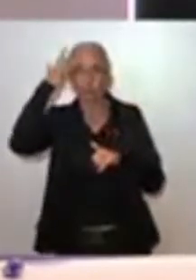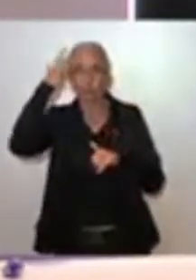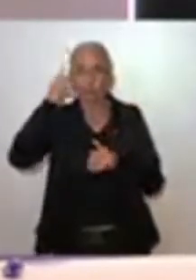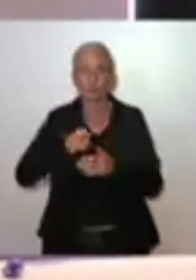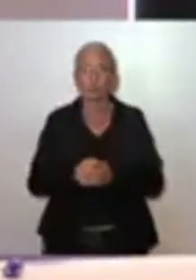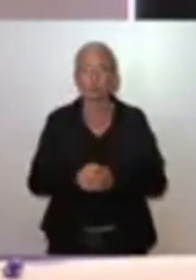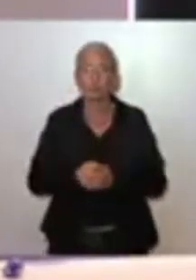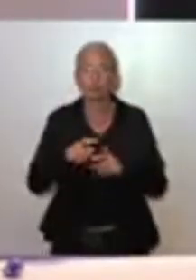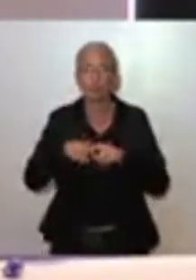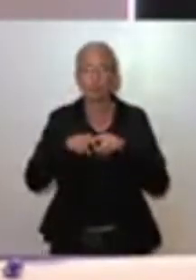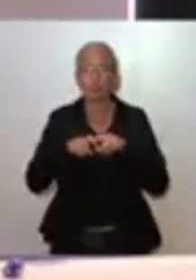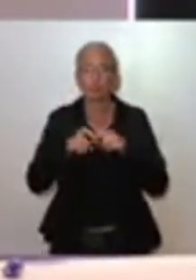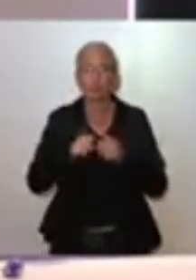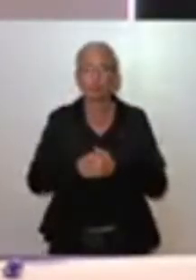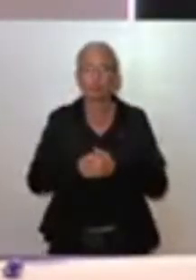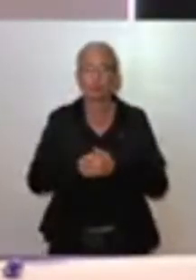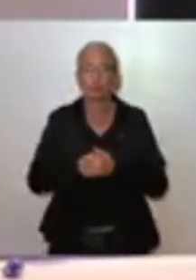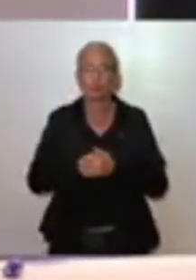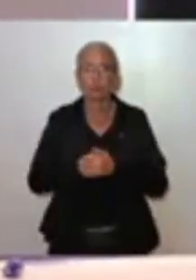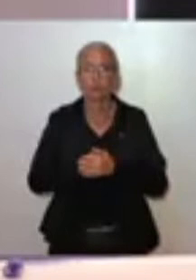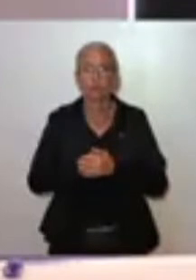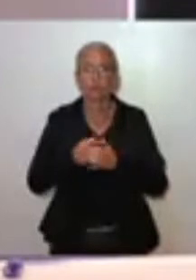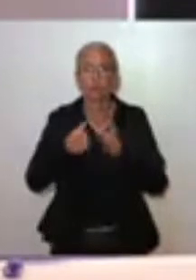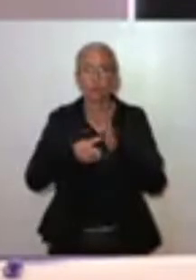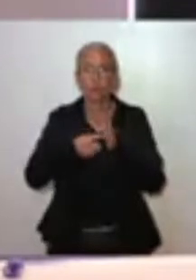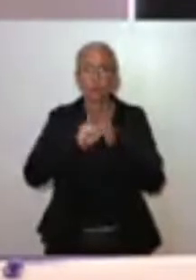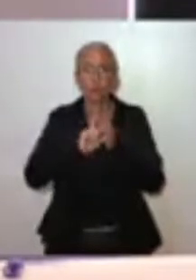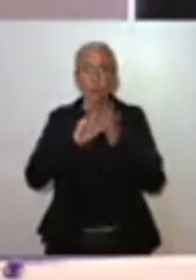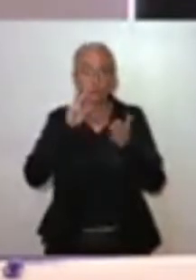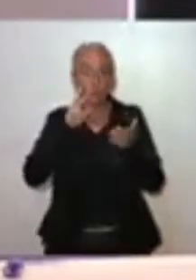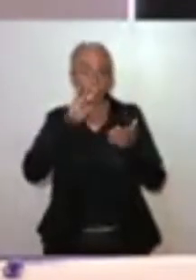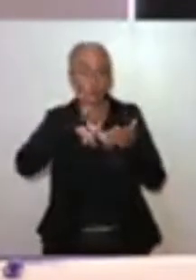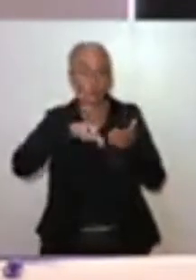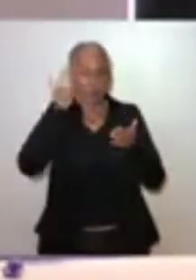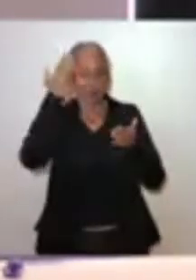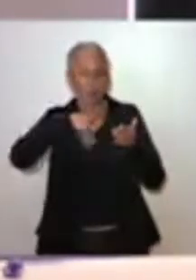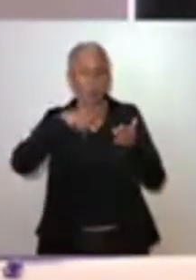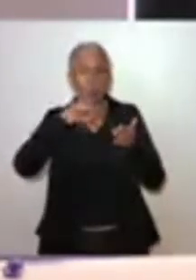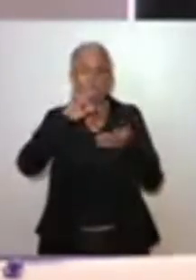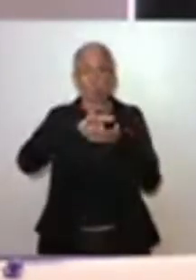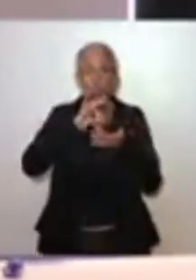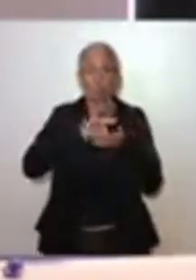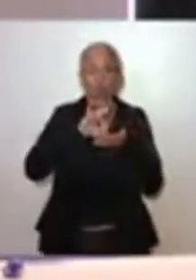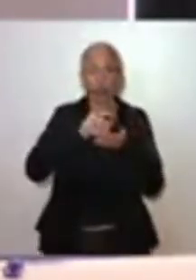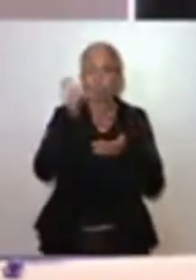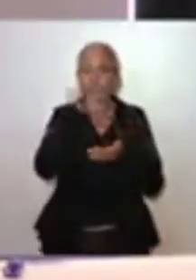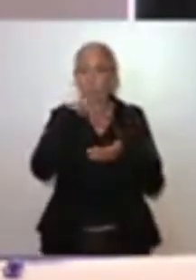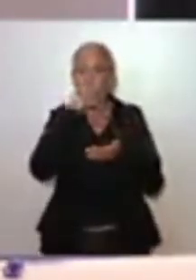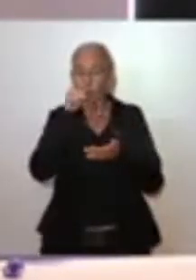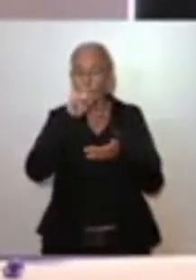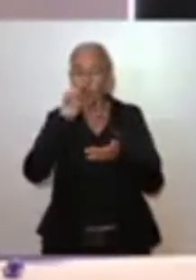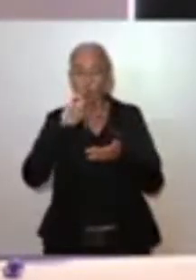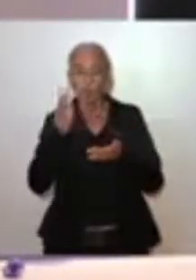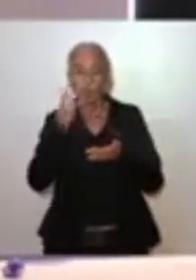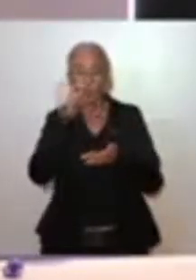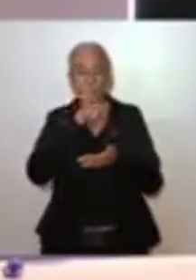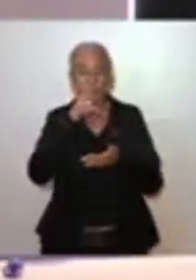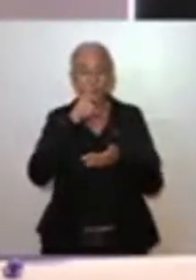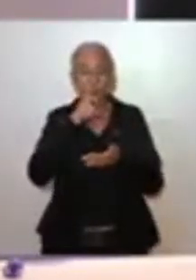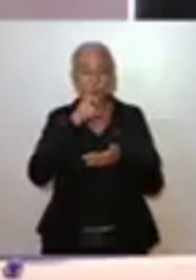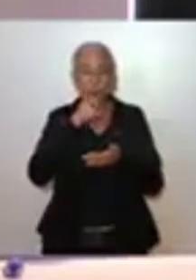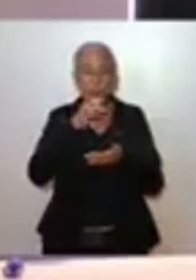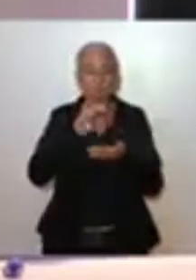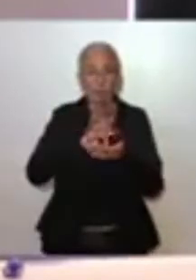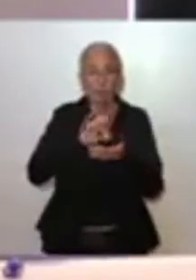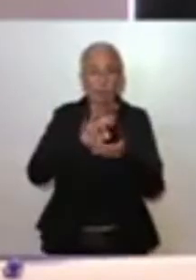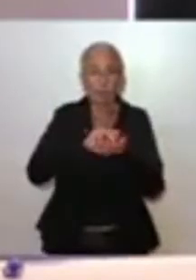portanto apenas uma atitude de não repassar o que não possam confirmar se é